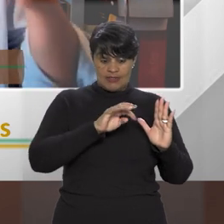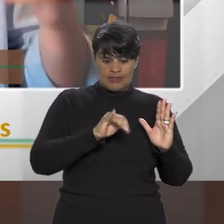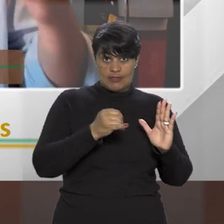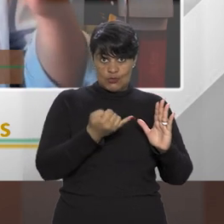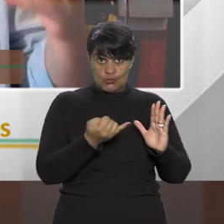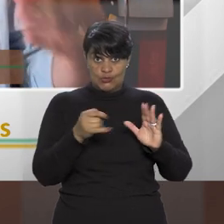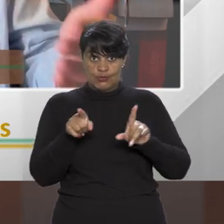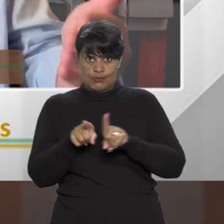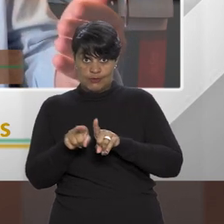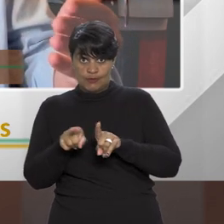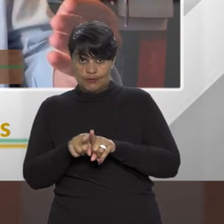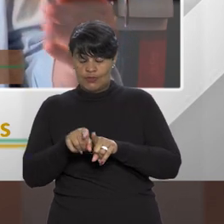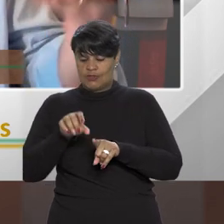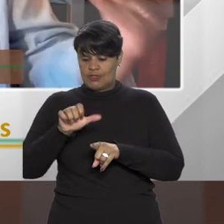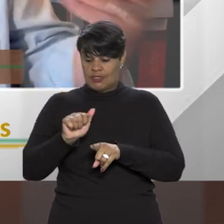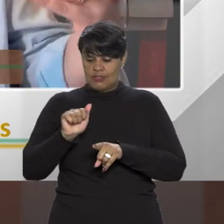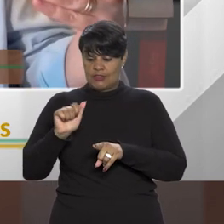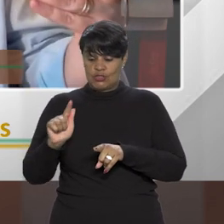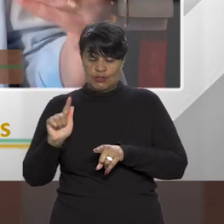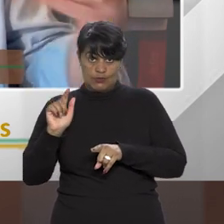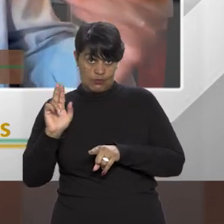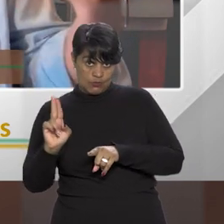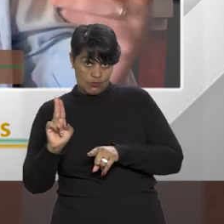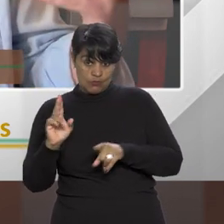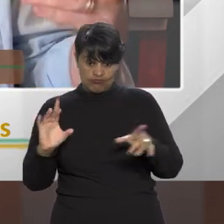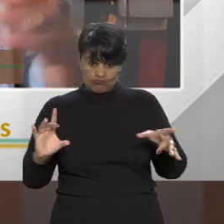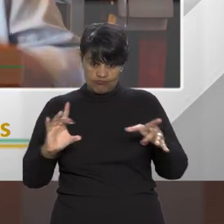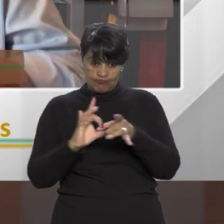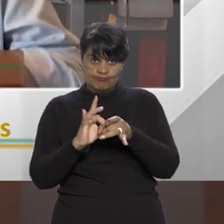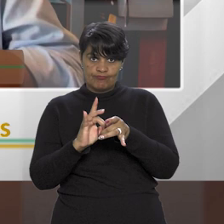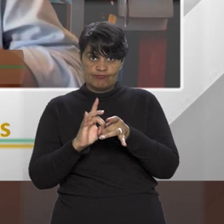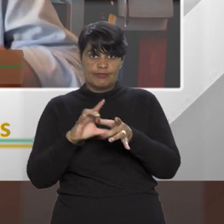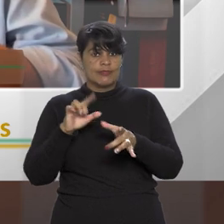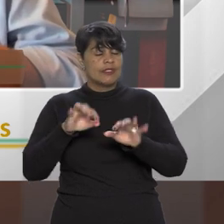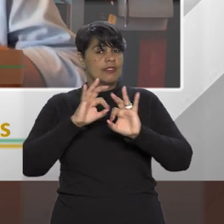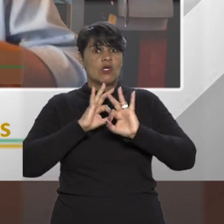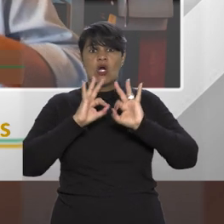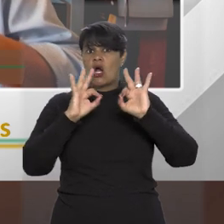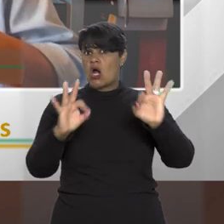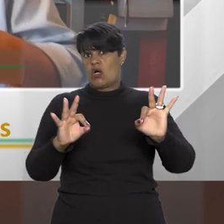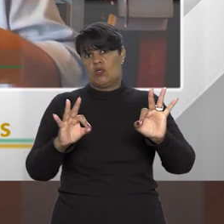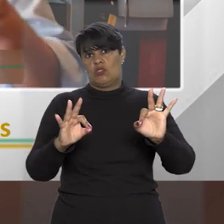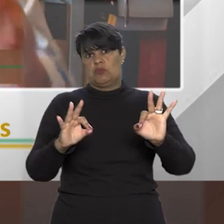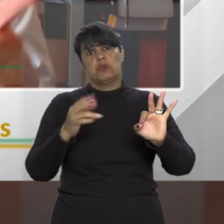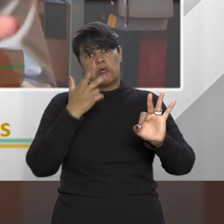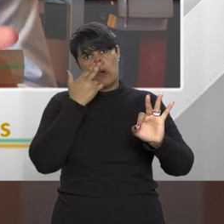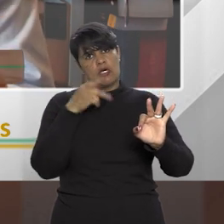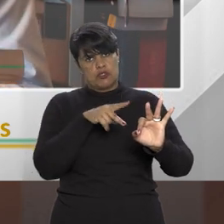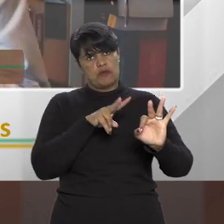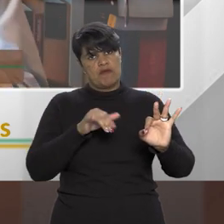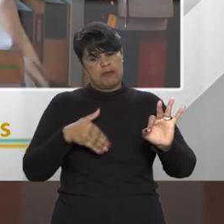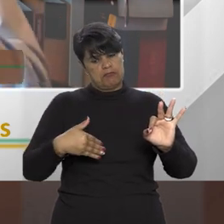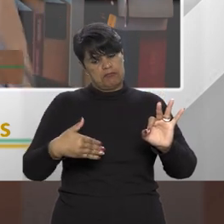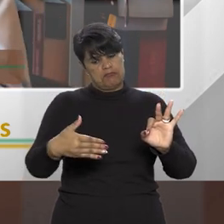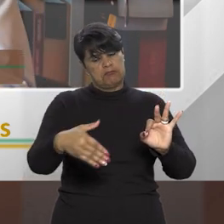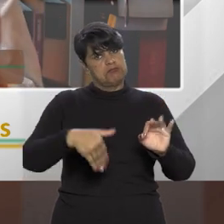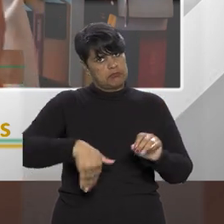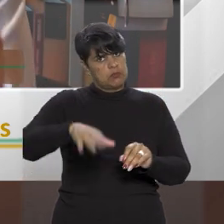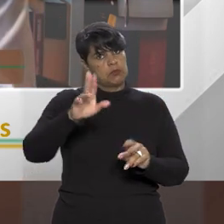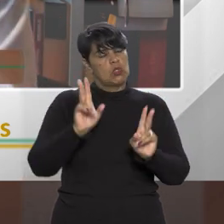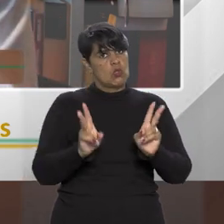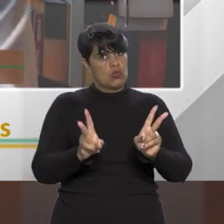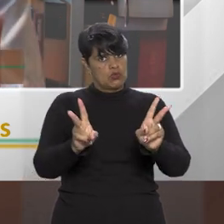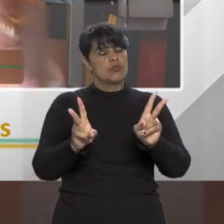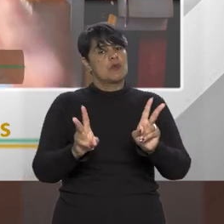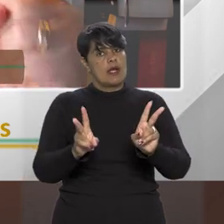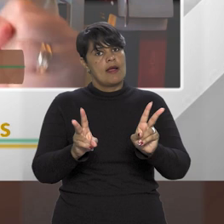e que deve se estender às demais níveis do judiciário brasileiro. a gente pode pensar, e já existem, viu, iniciativas de